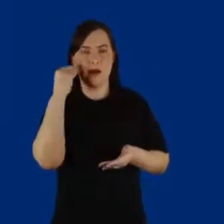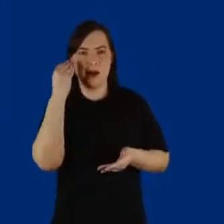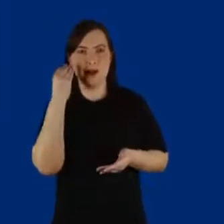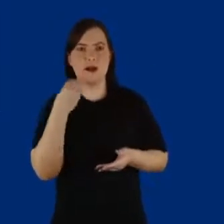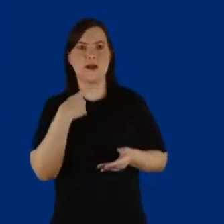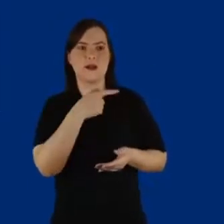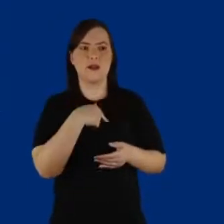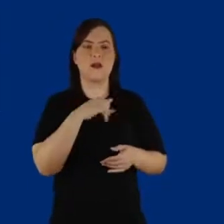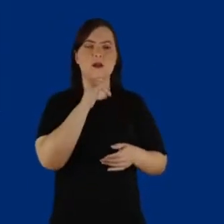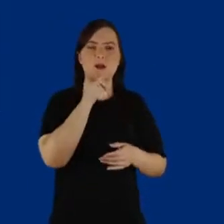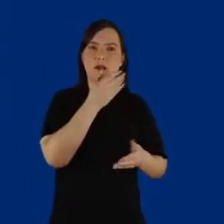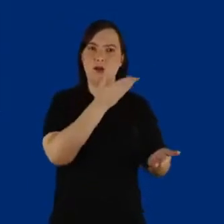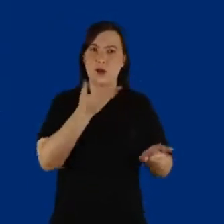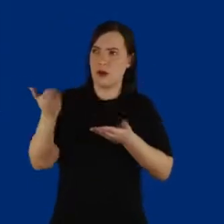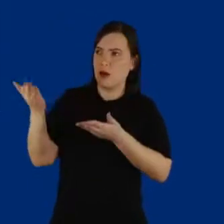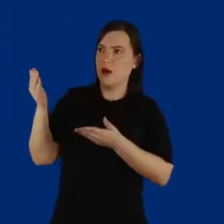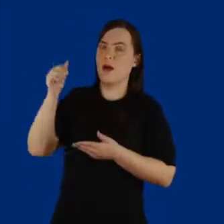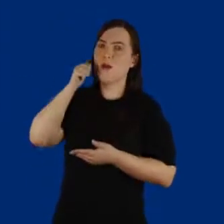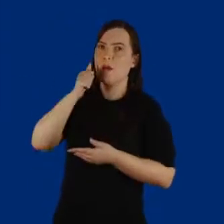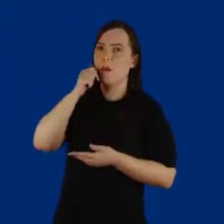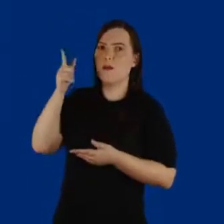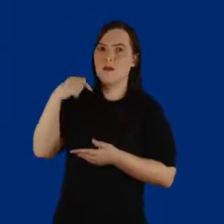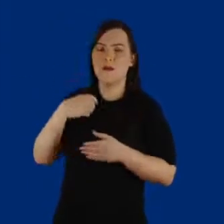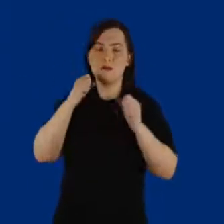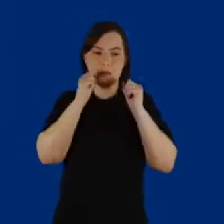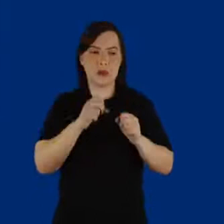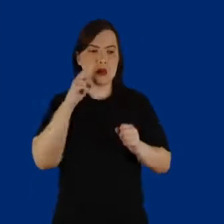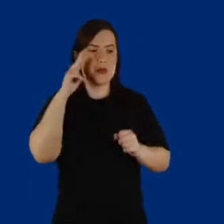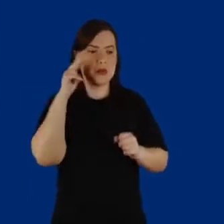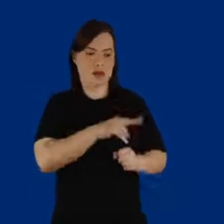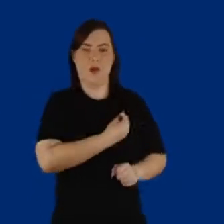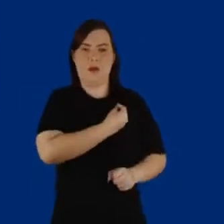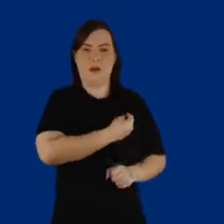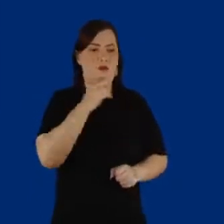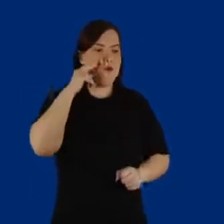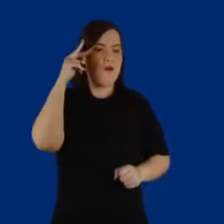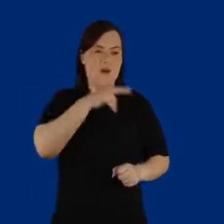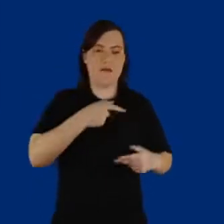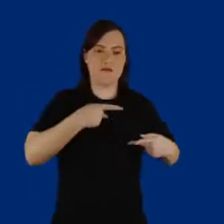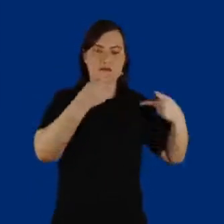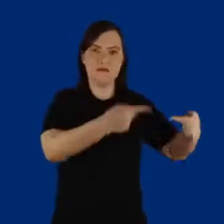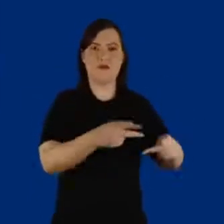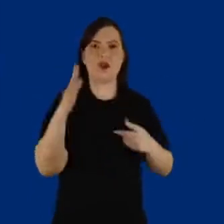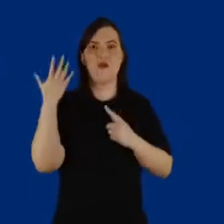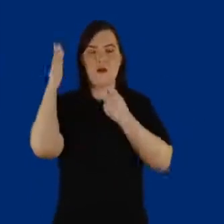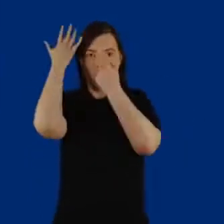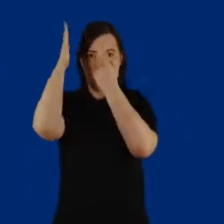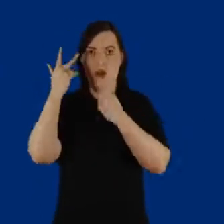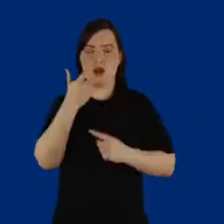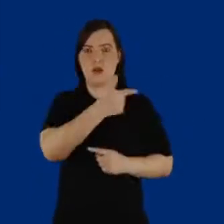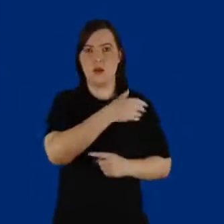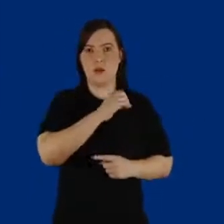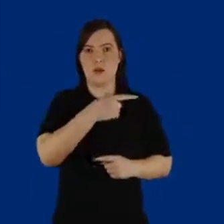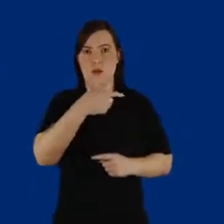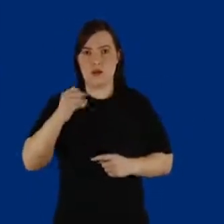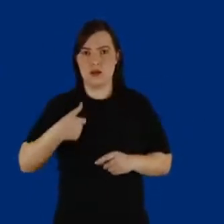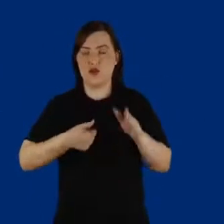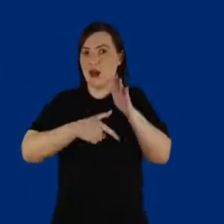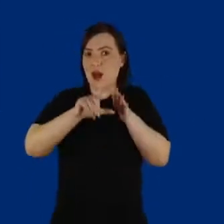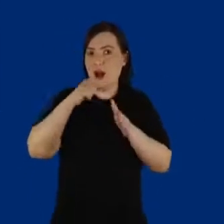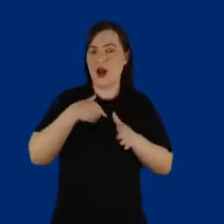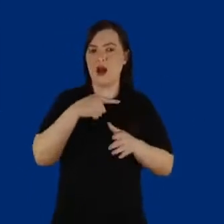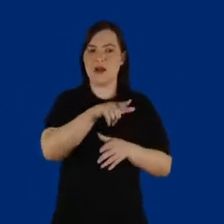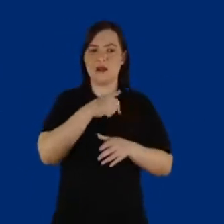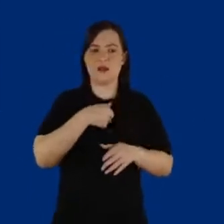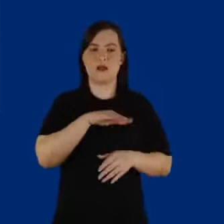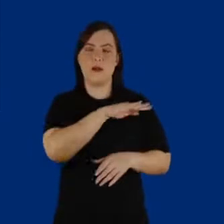que, graças a Jeswan, eu pude pessoalmente visitar em fevereiro de 2020, né, logo antes do falecimento